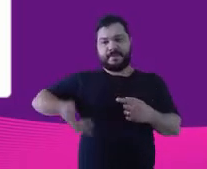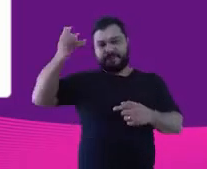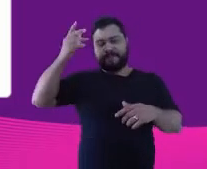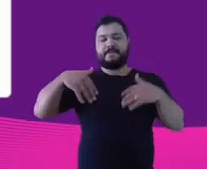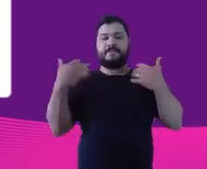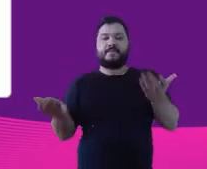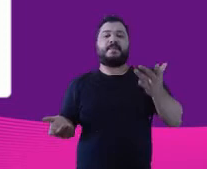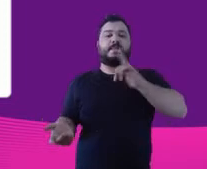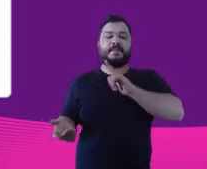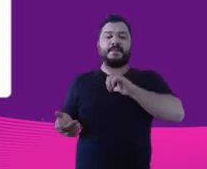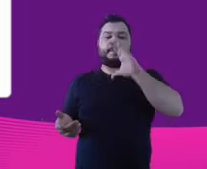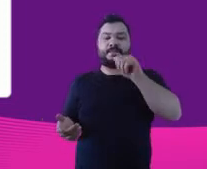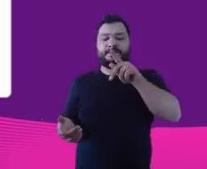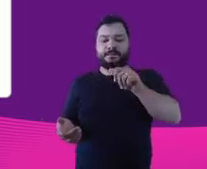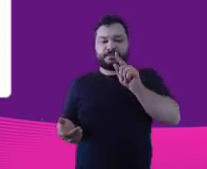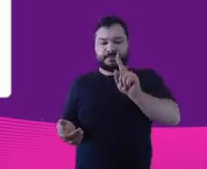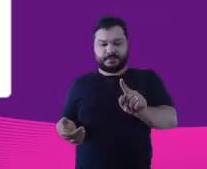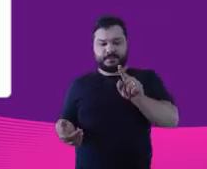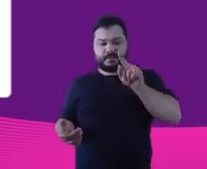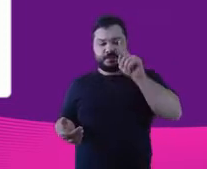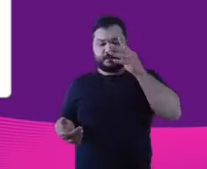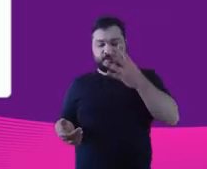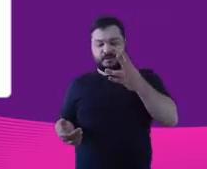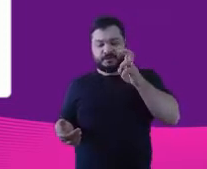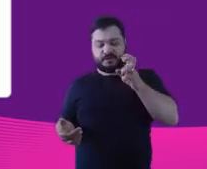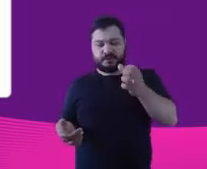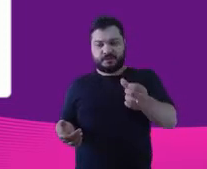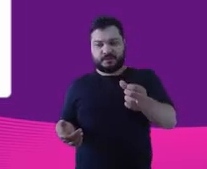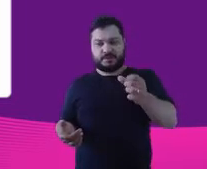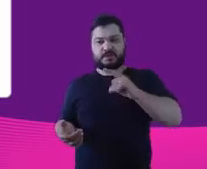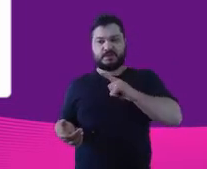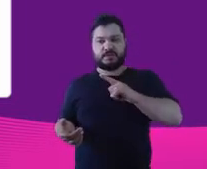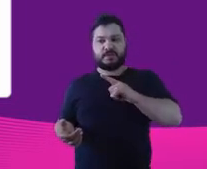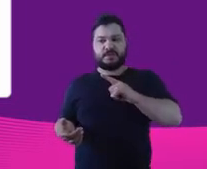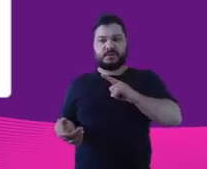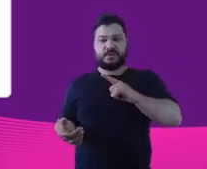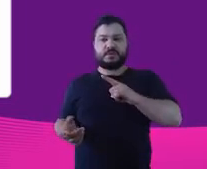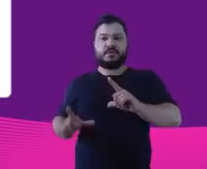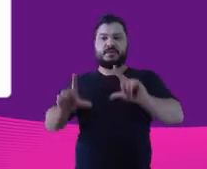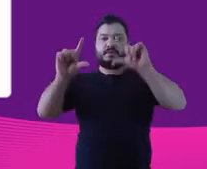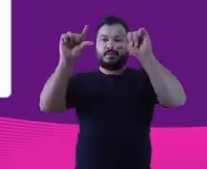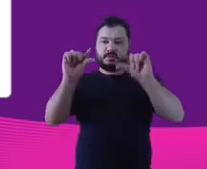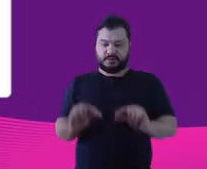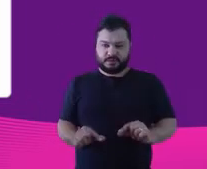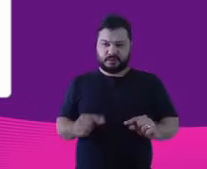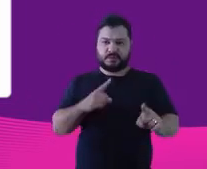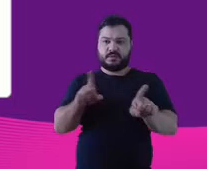uma kappa de 1.456, com uma lambda bem reduzida e uma